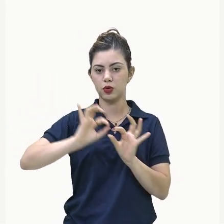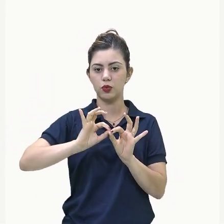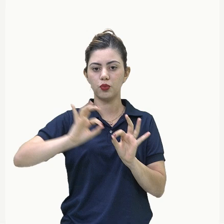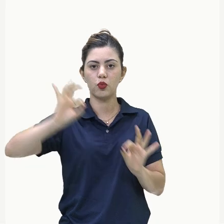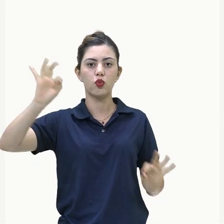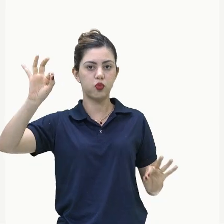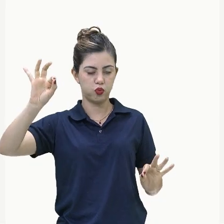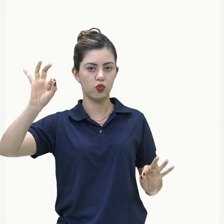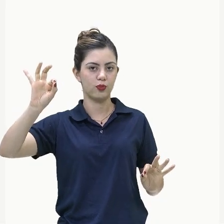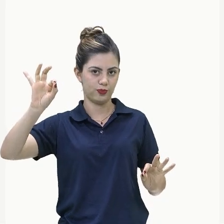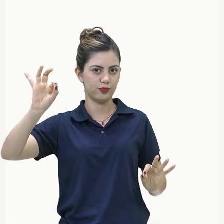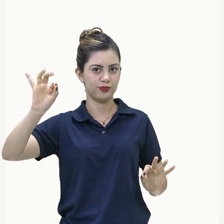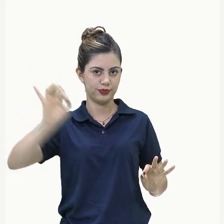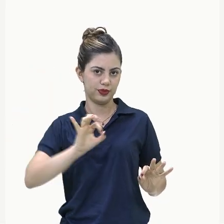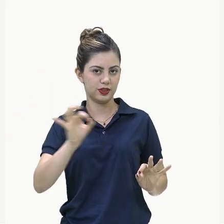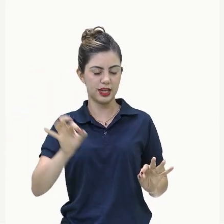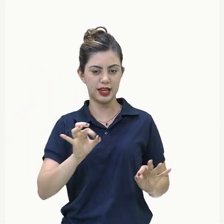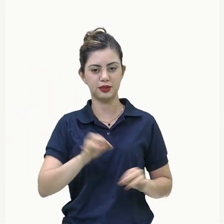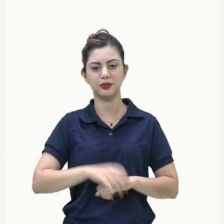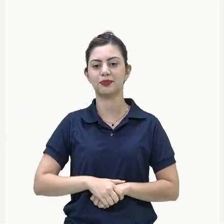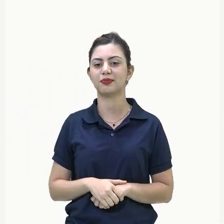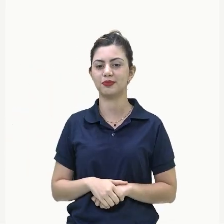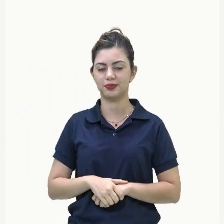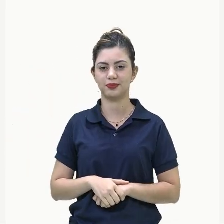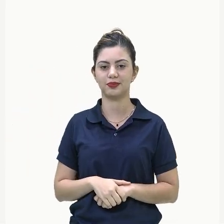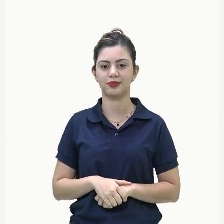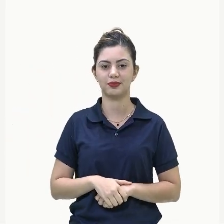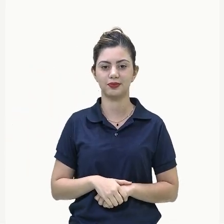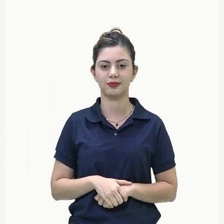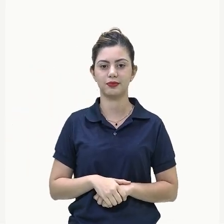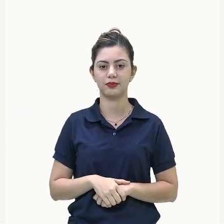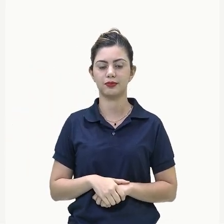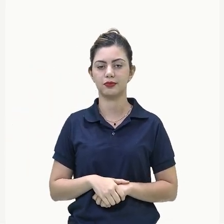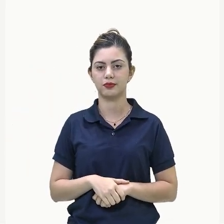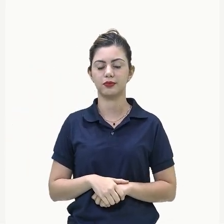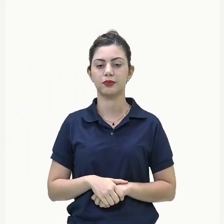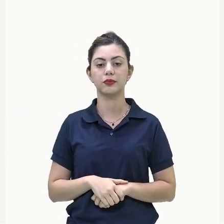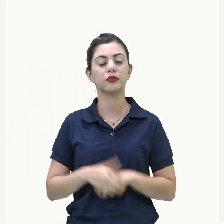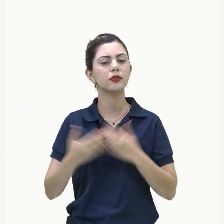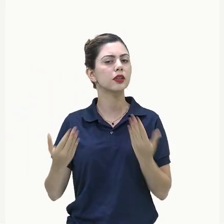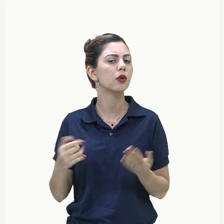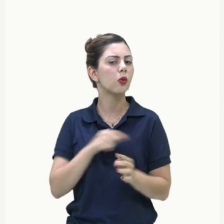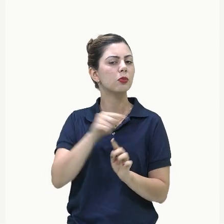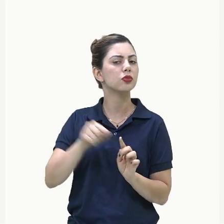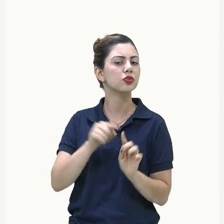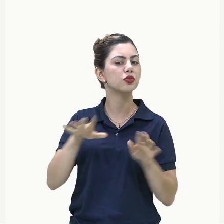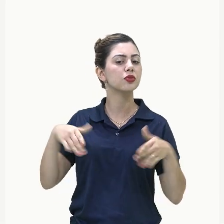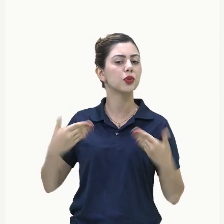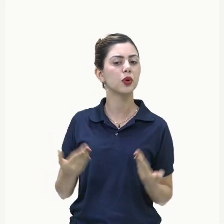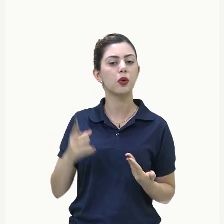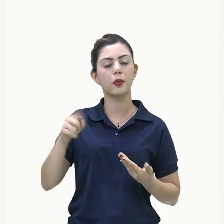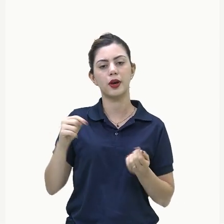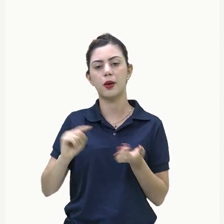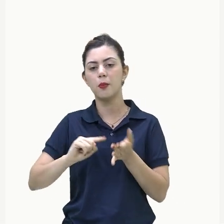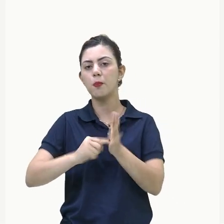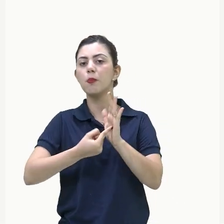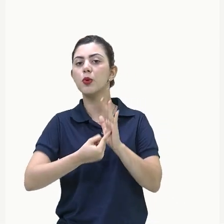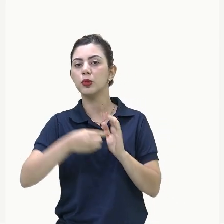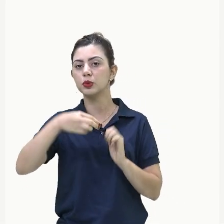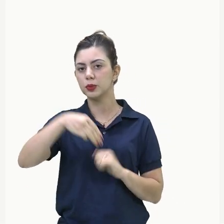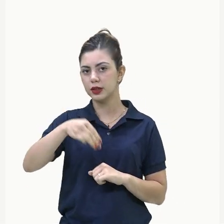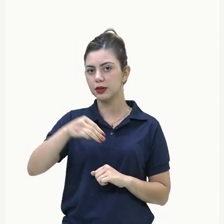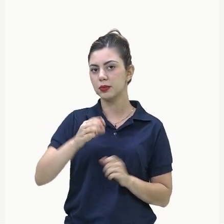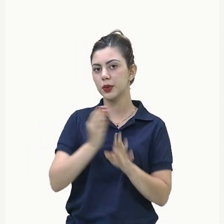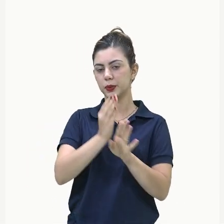é importante por hora, né? O objetivo aqui é identificar o ponto médio. Então, visualmente, a gente